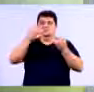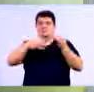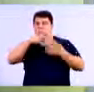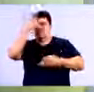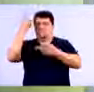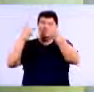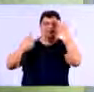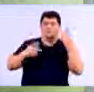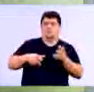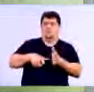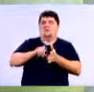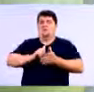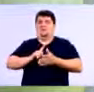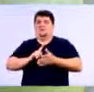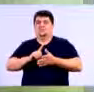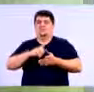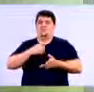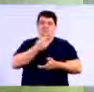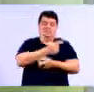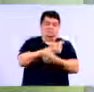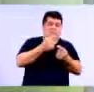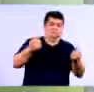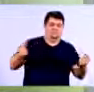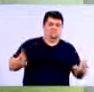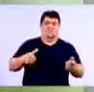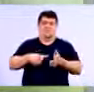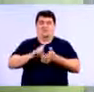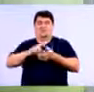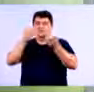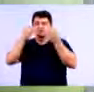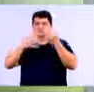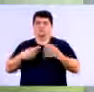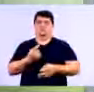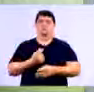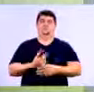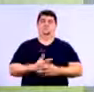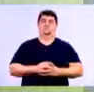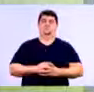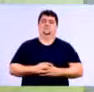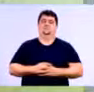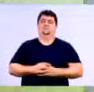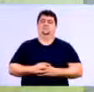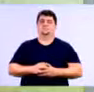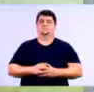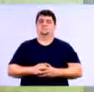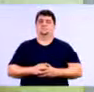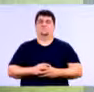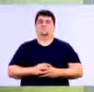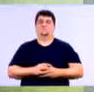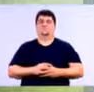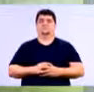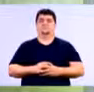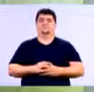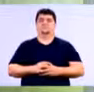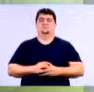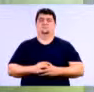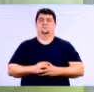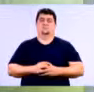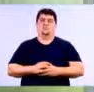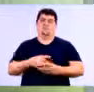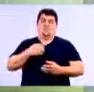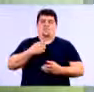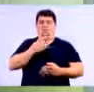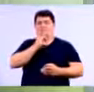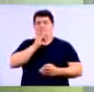e antes de falar das pessoas, a gente vai falar de recursos, e antes de falar de recursos, a gente vai falar de dinheiro. Então, eu